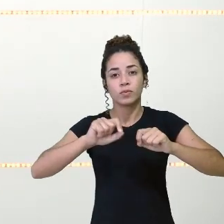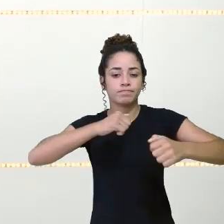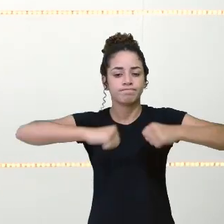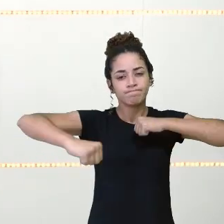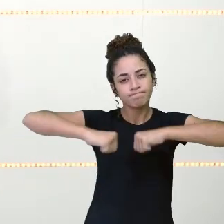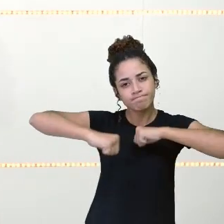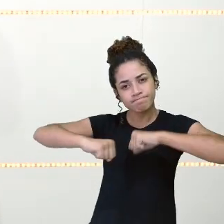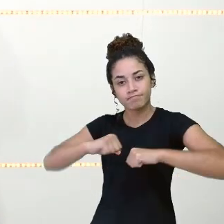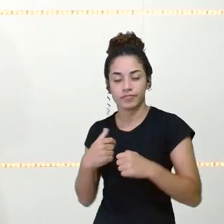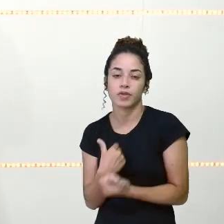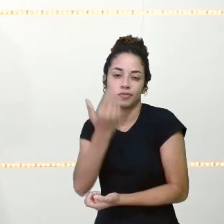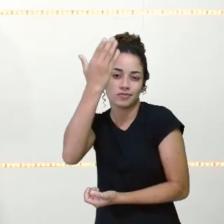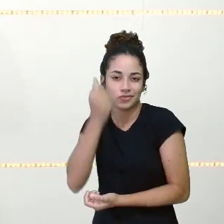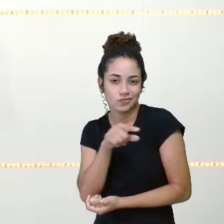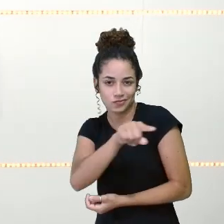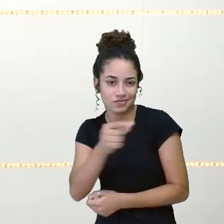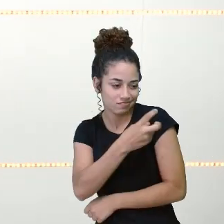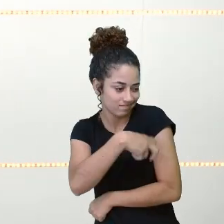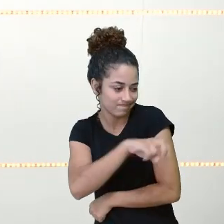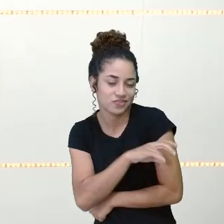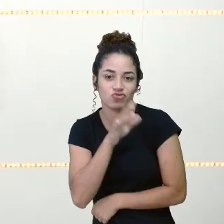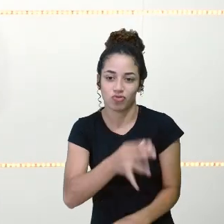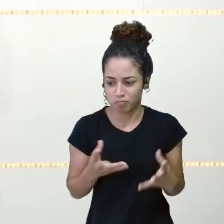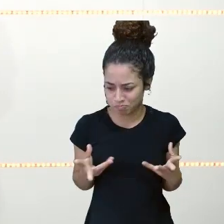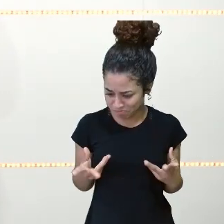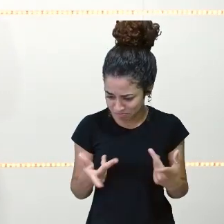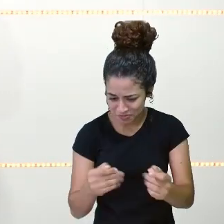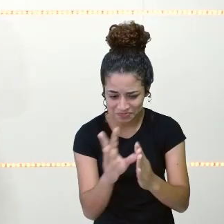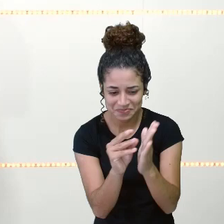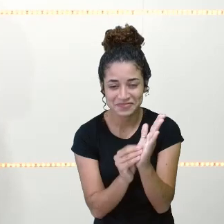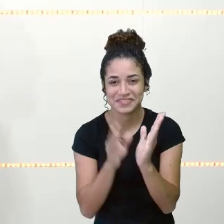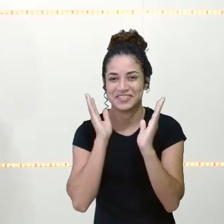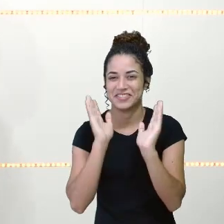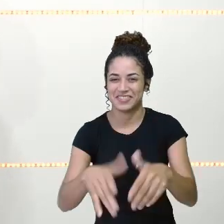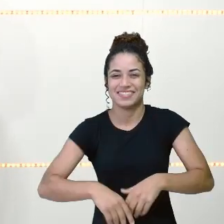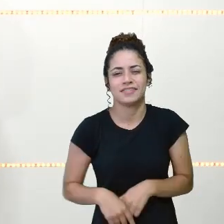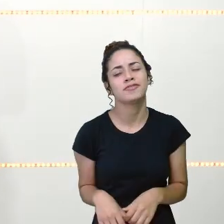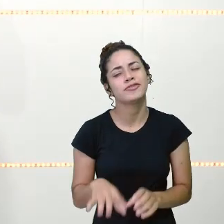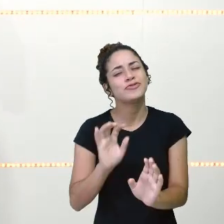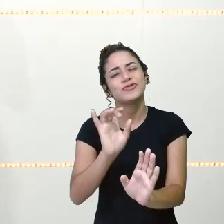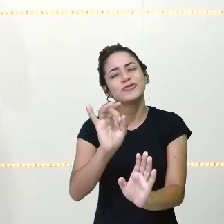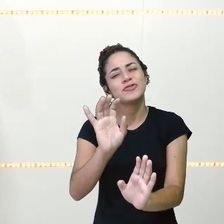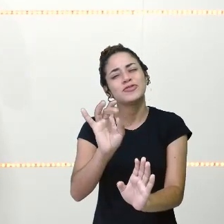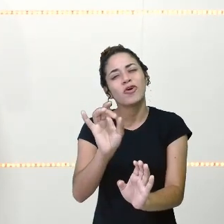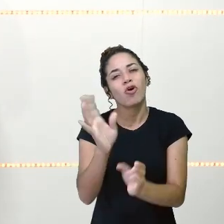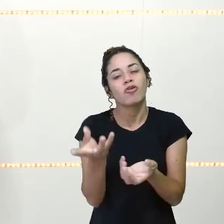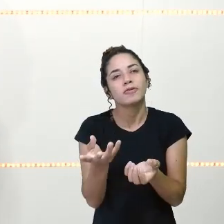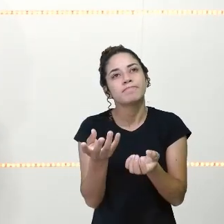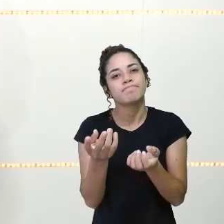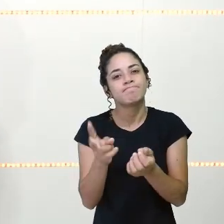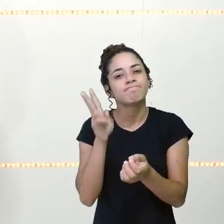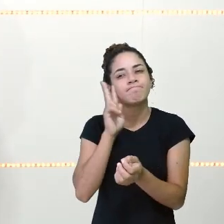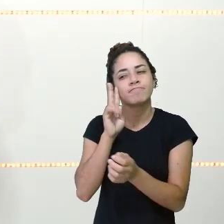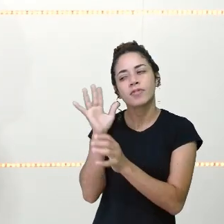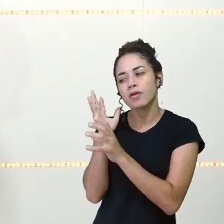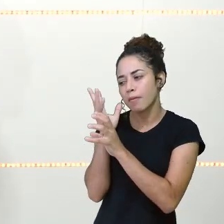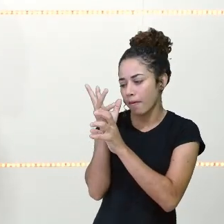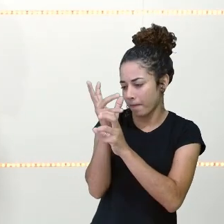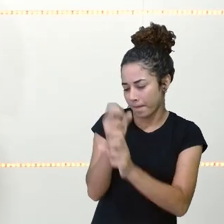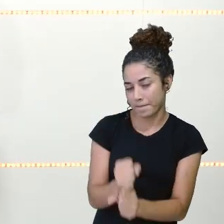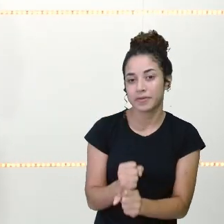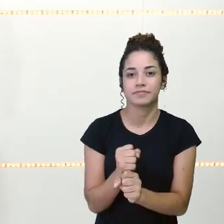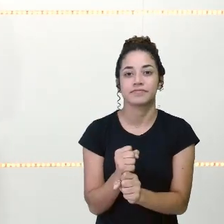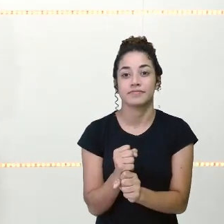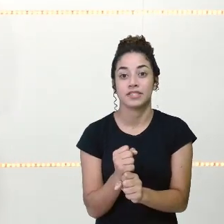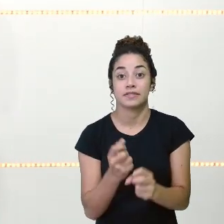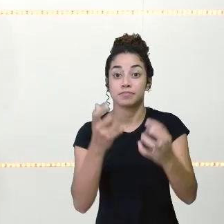que você do quinto ano já está craque nos assuntos, né? Eu só vim realmente para dar uma revisão, para te